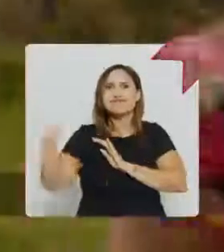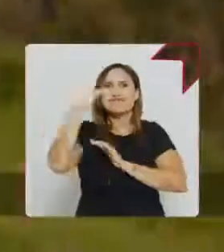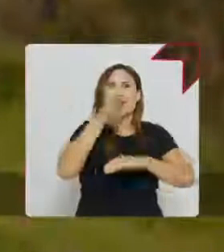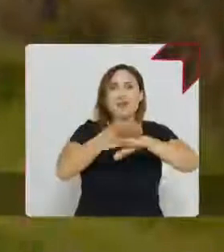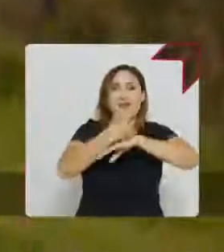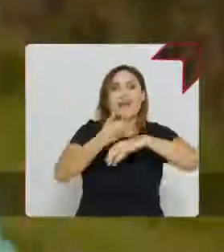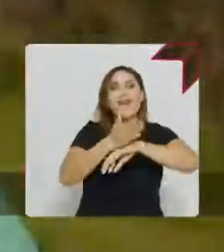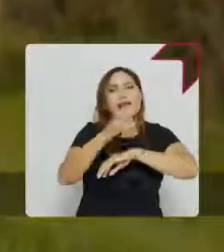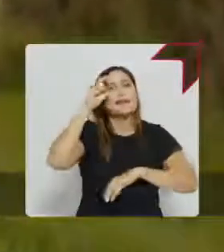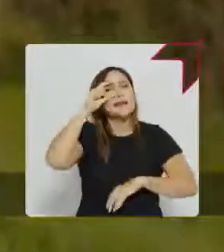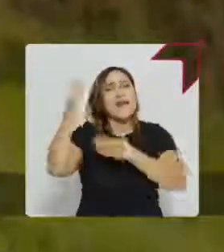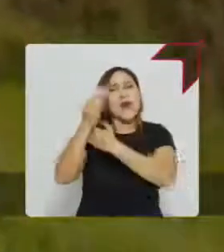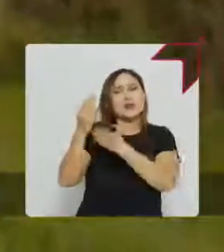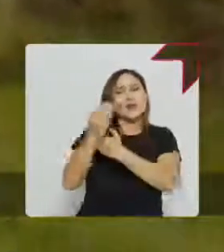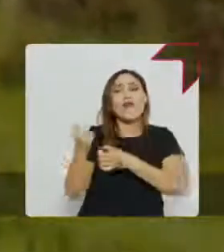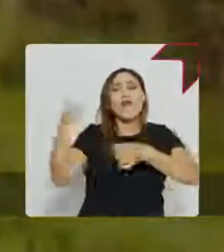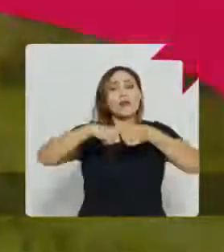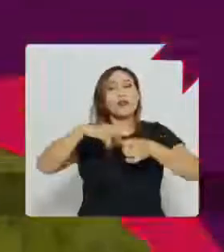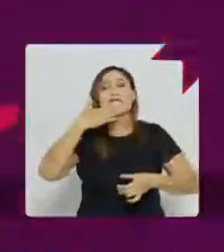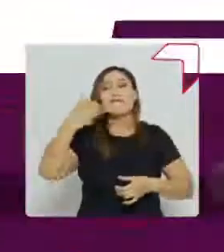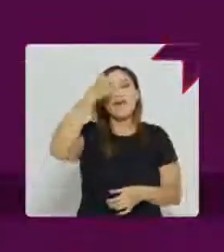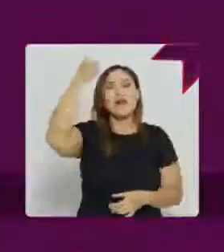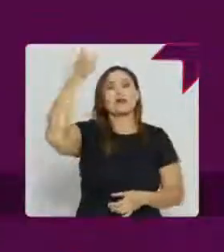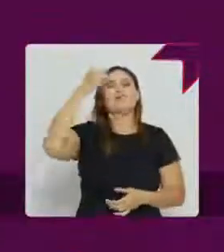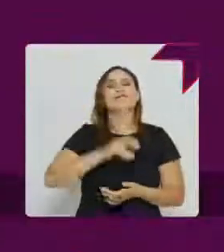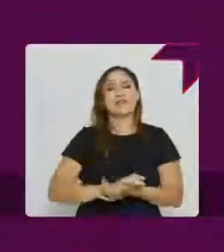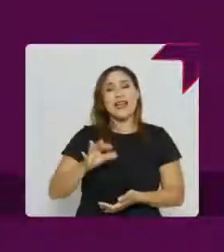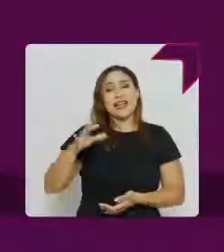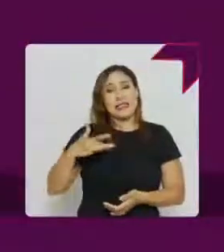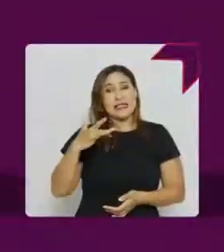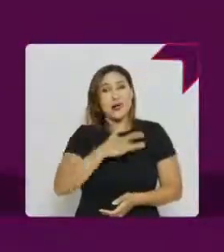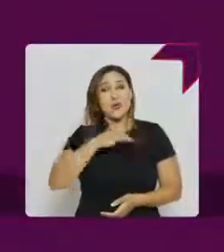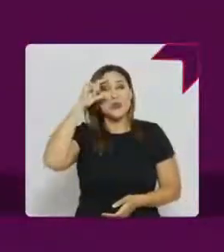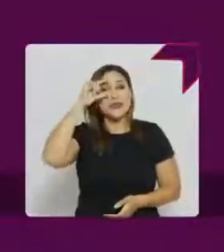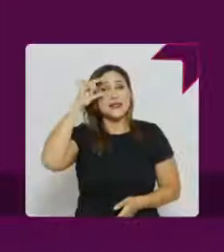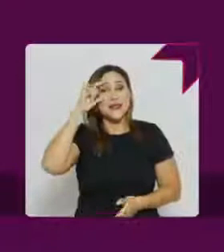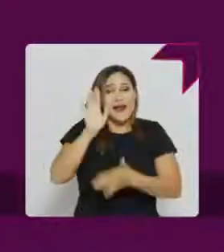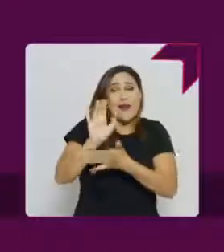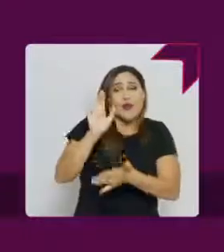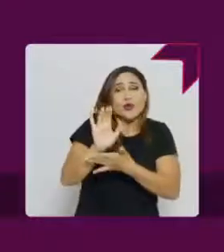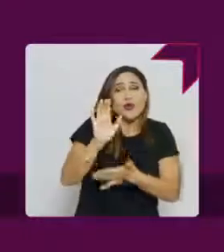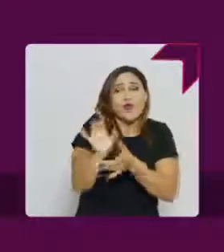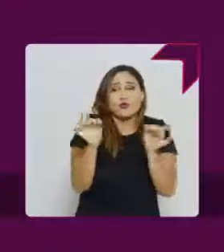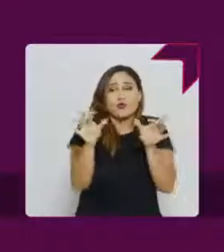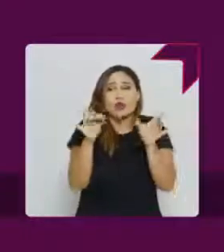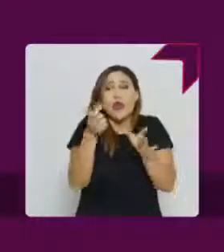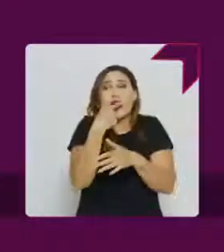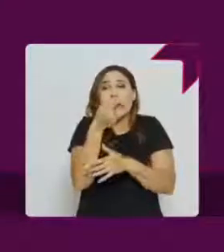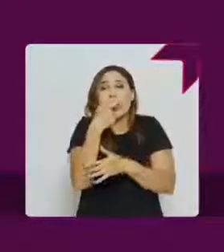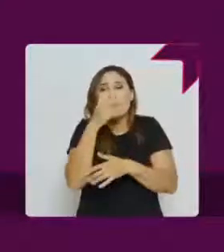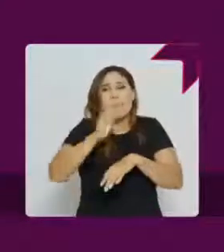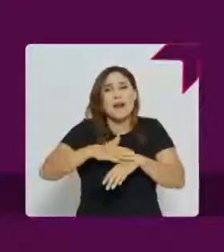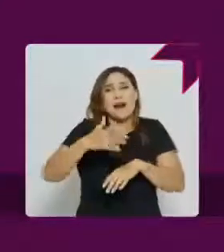já fez muito pela gente, agora vai voltar para fazer melhor. Na saúde, Zé implantou as farmácias populares no centro e no bairro Brasil, o